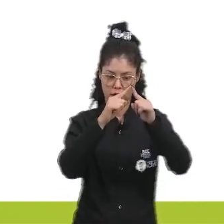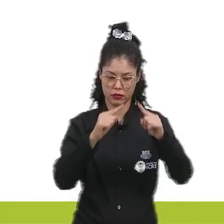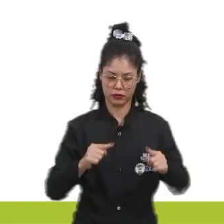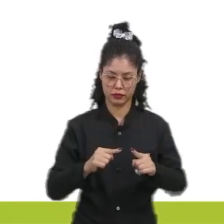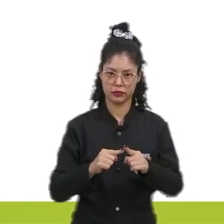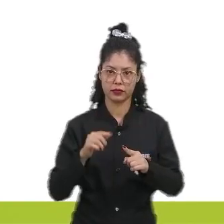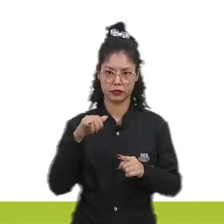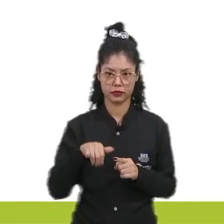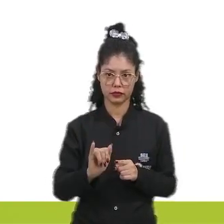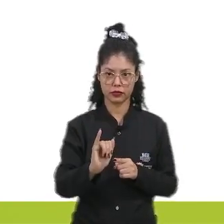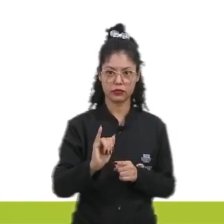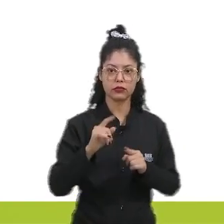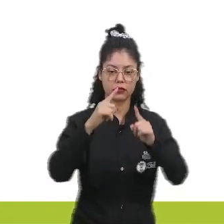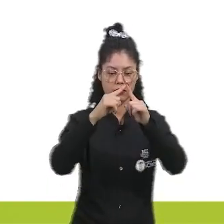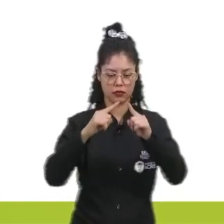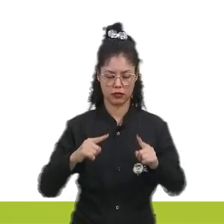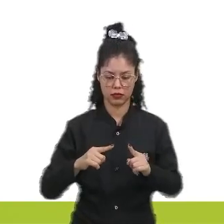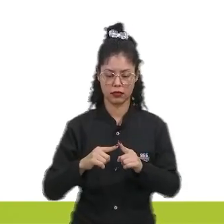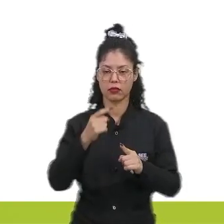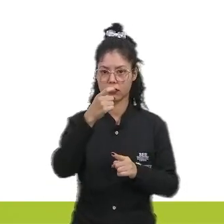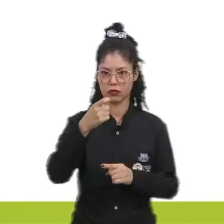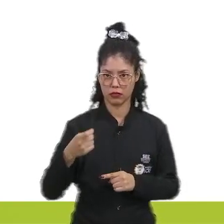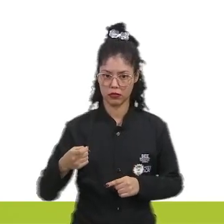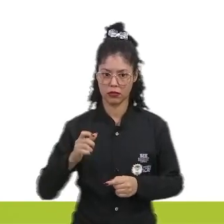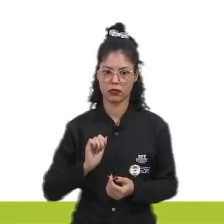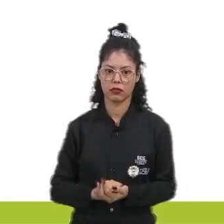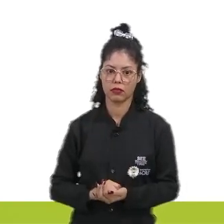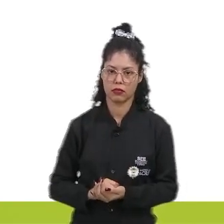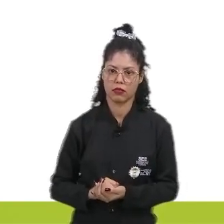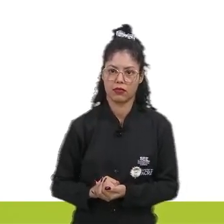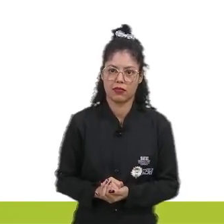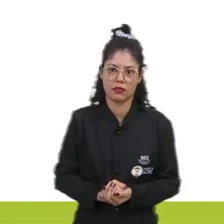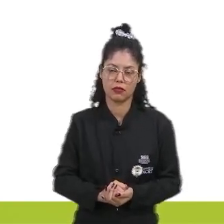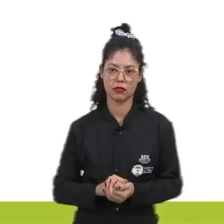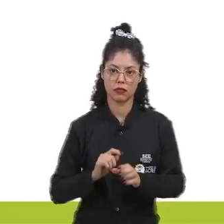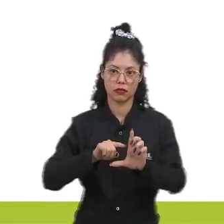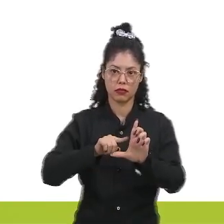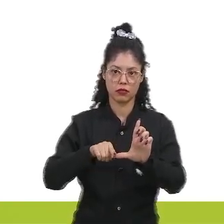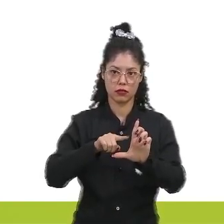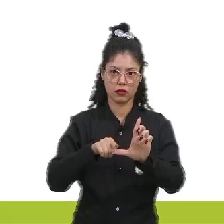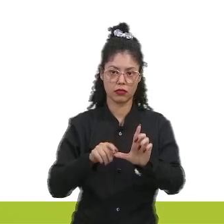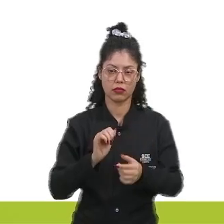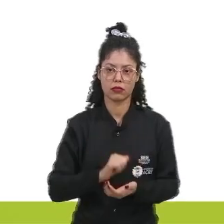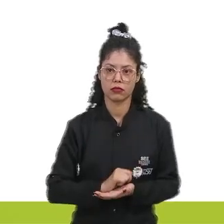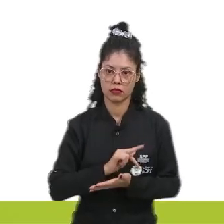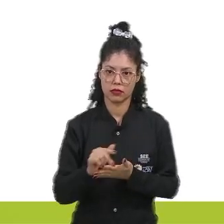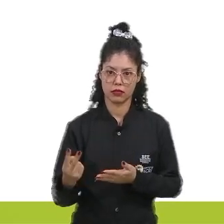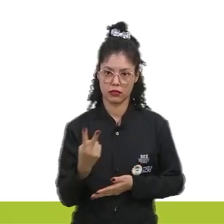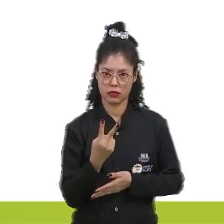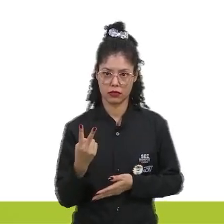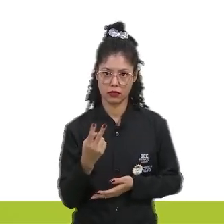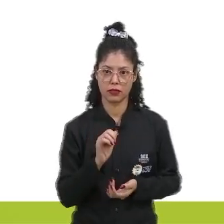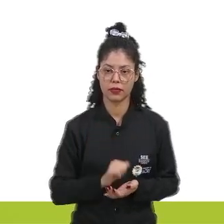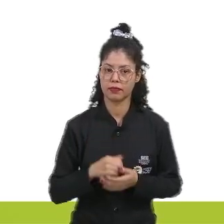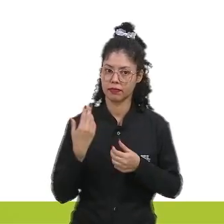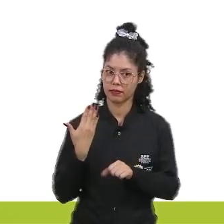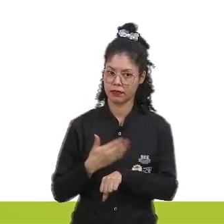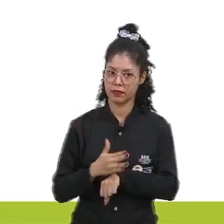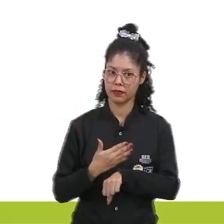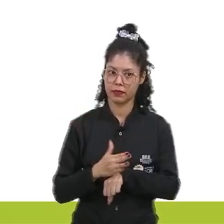delta y e o nosso delta x. O que é o coeficiente angular? Seria a variação dessas duas, né? Vamos dar uma olhadinha como é que funciona isso na